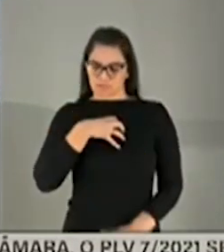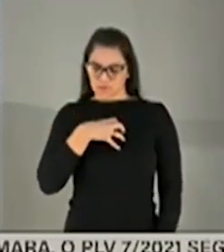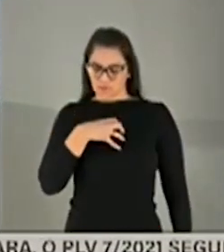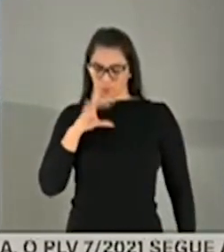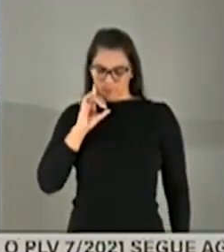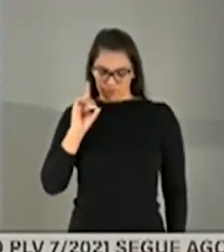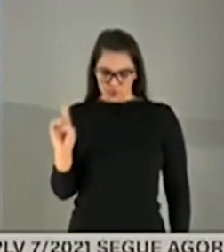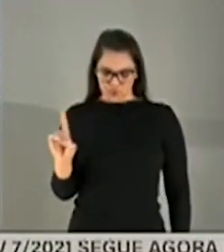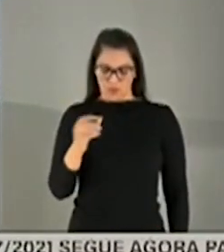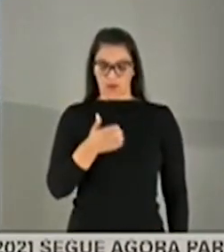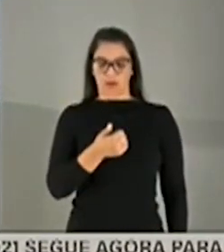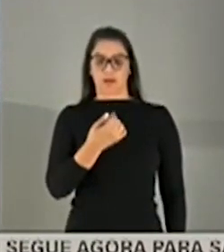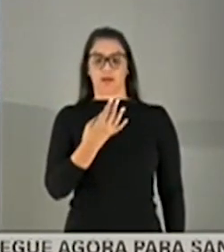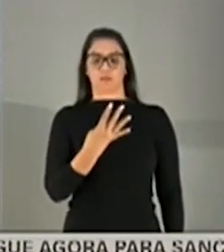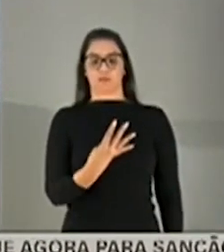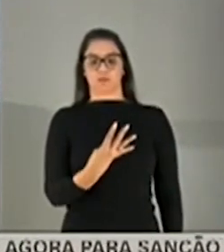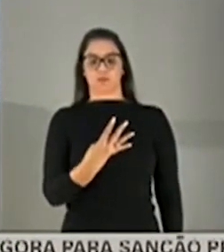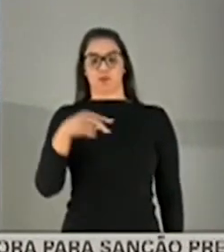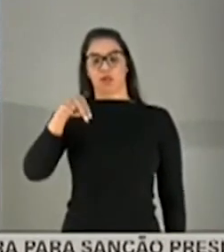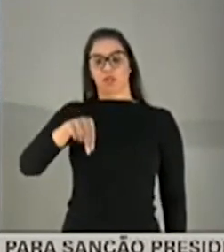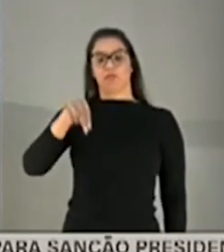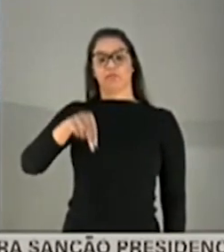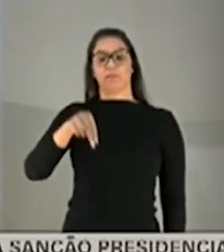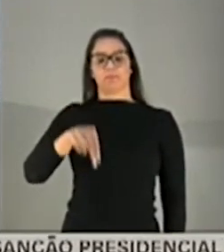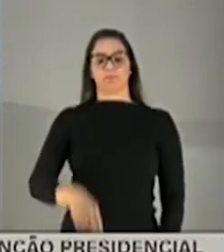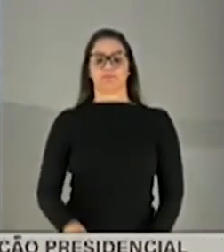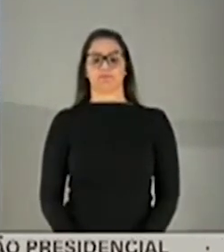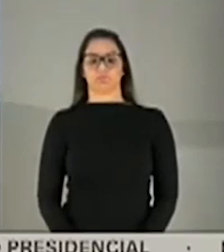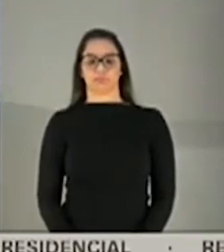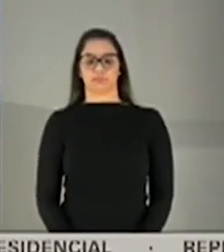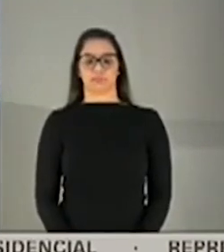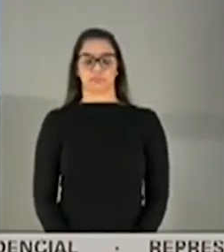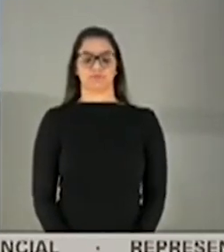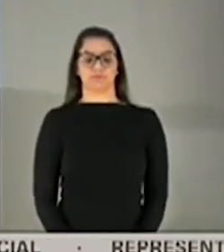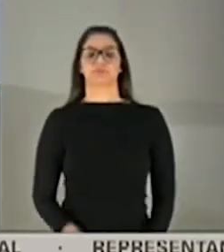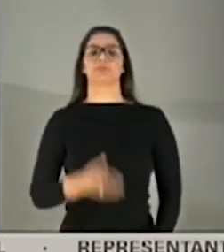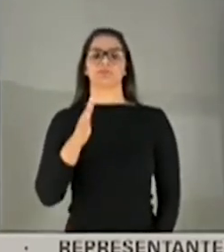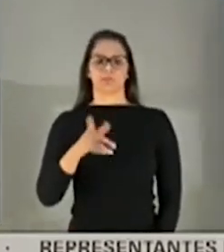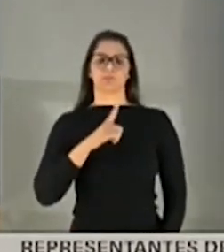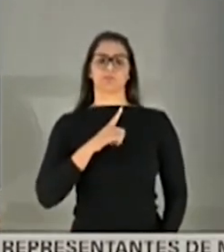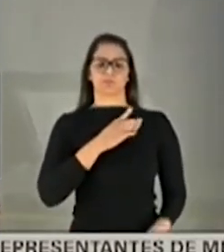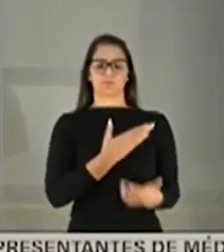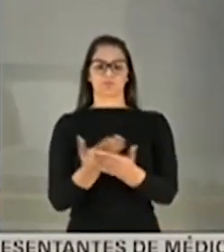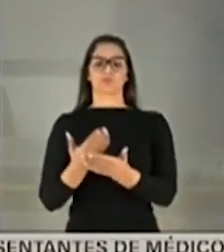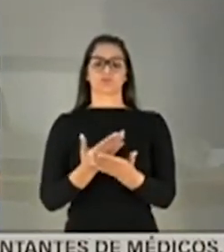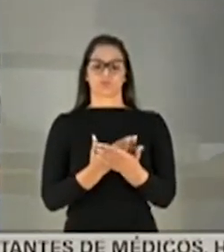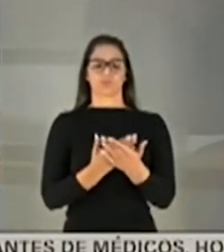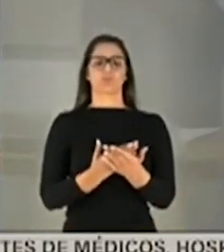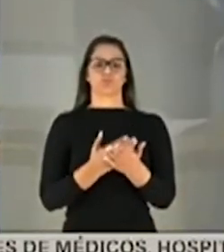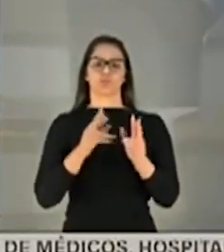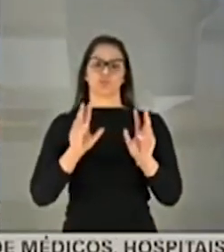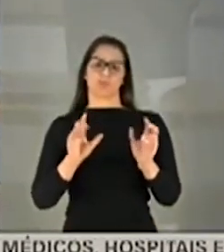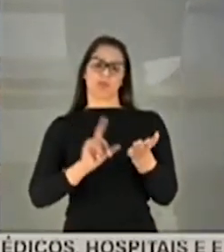no dia 14 de novembro. Já existia vários estudos científicos em relação à